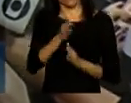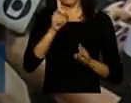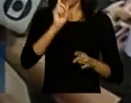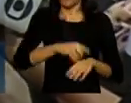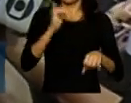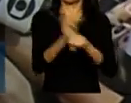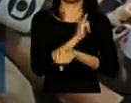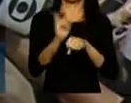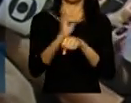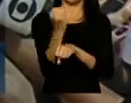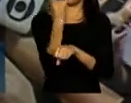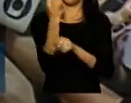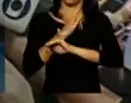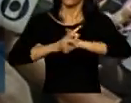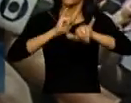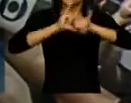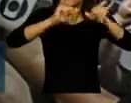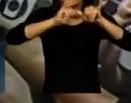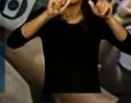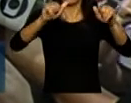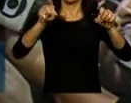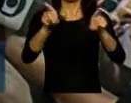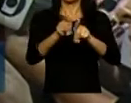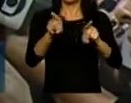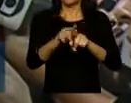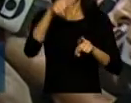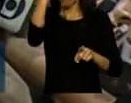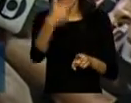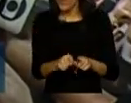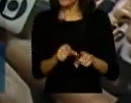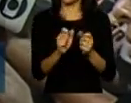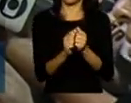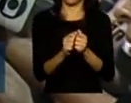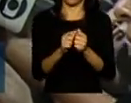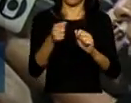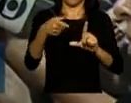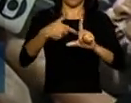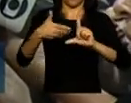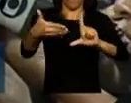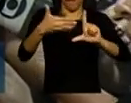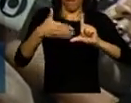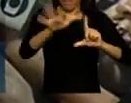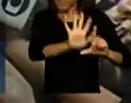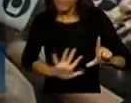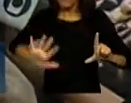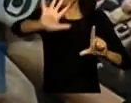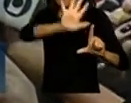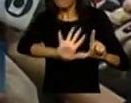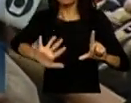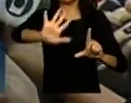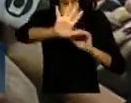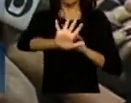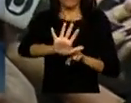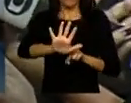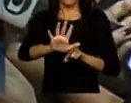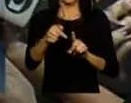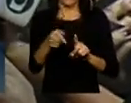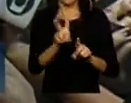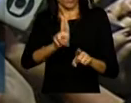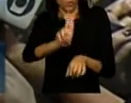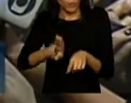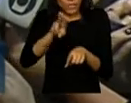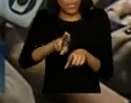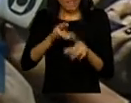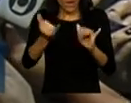muito importante divulgação combinado a plataforma digital de orientação dos Profissionais de Saúde através da plataforma nossos